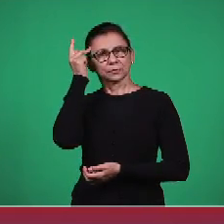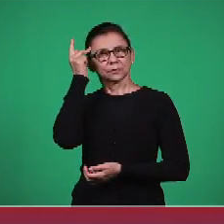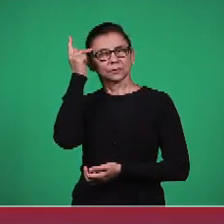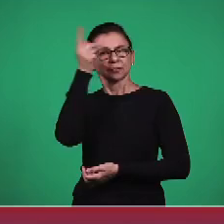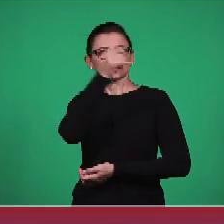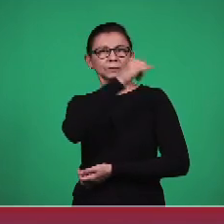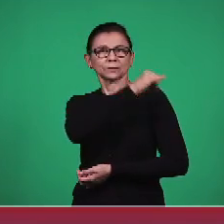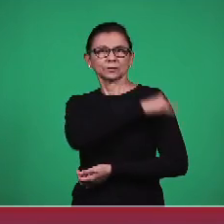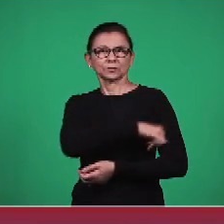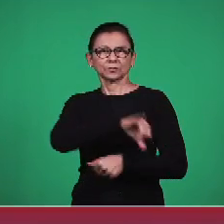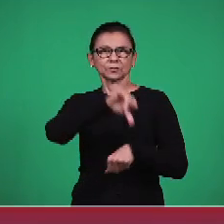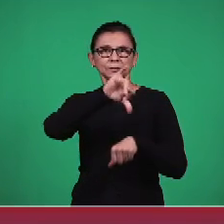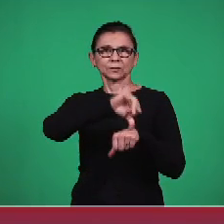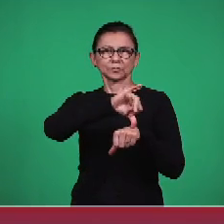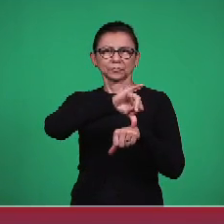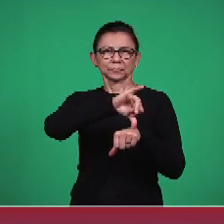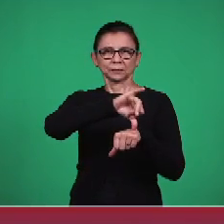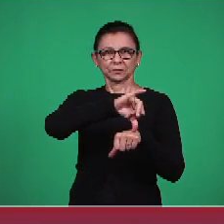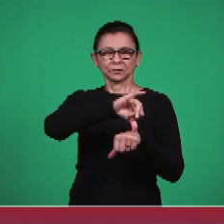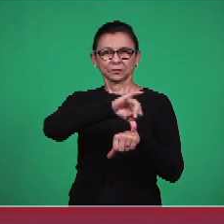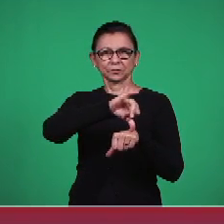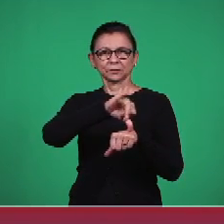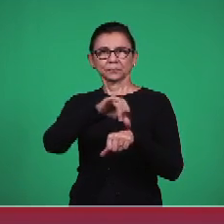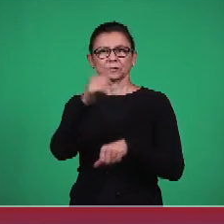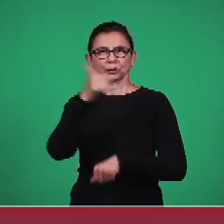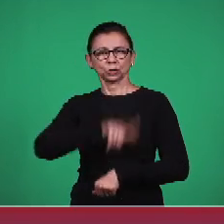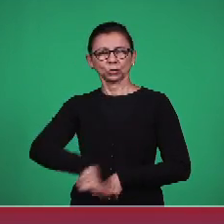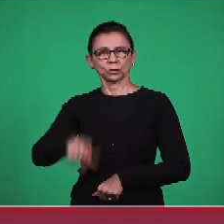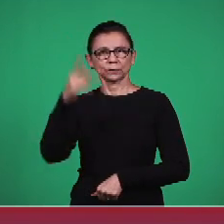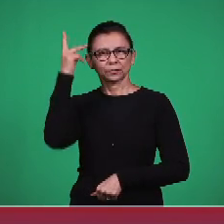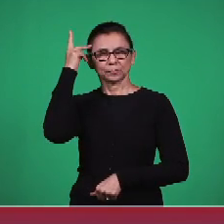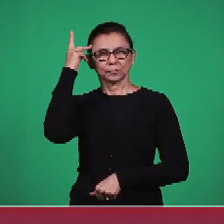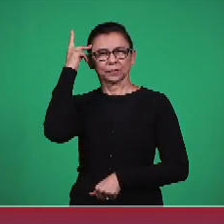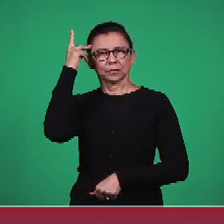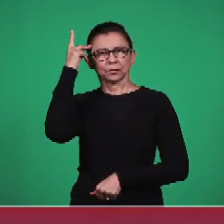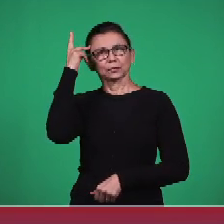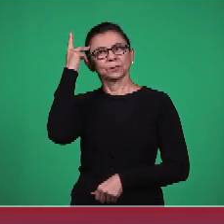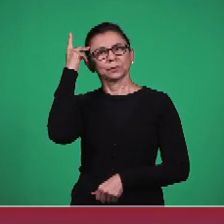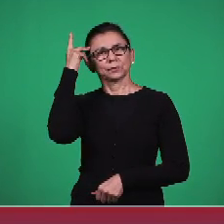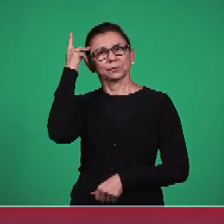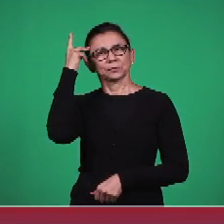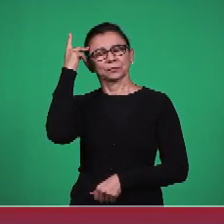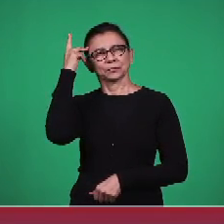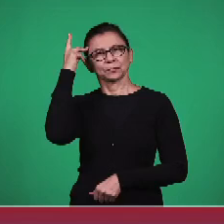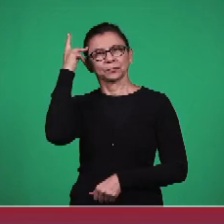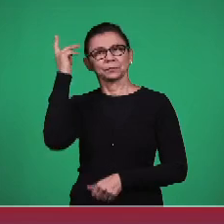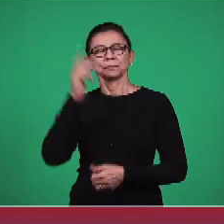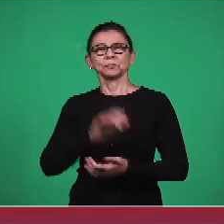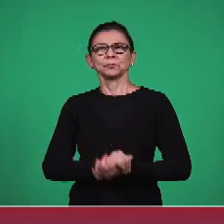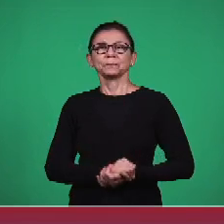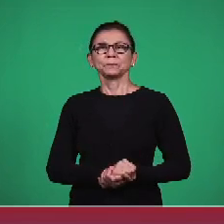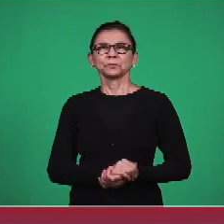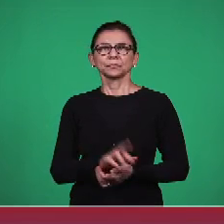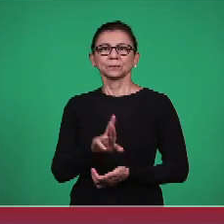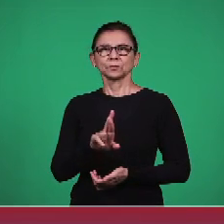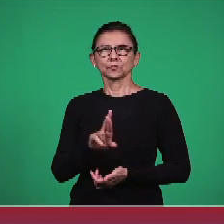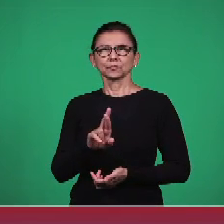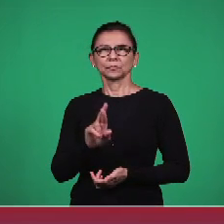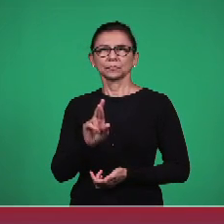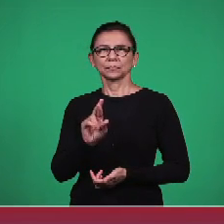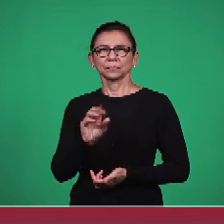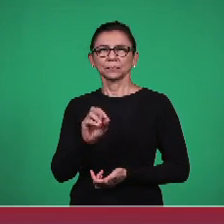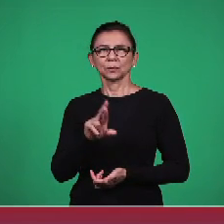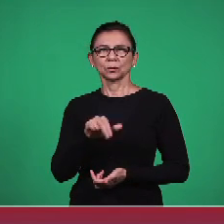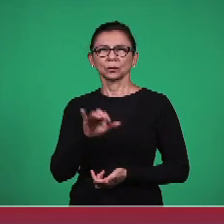Janeiro, capital, Santos, São Paulo, em Boa Vista, Roraima, onde foi batizado um casal da comunidade